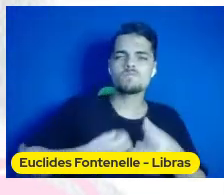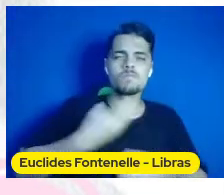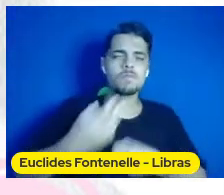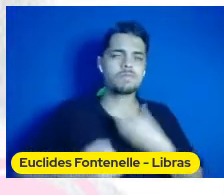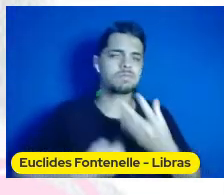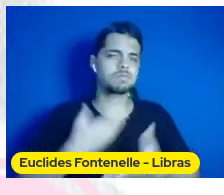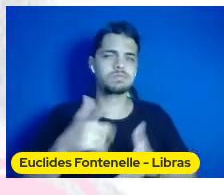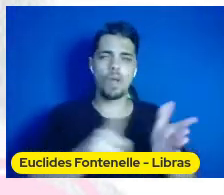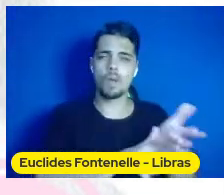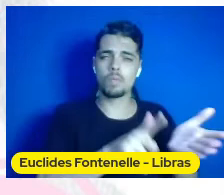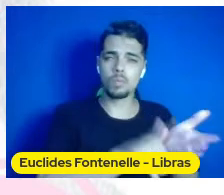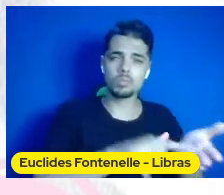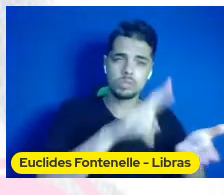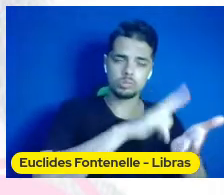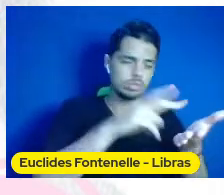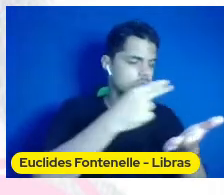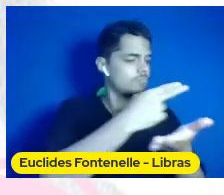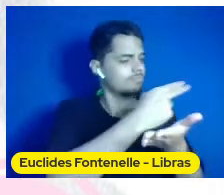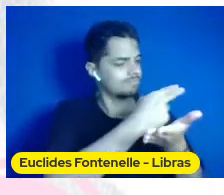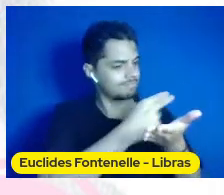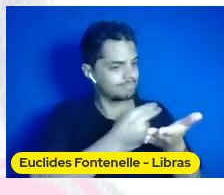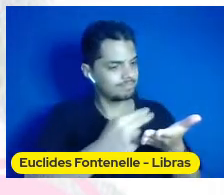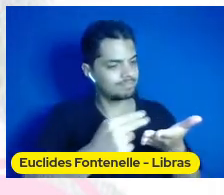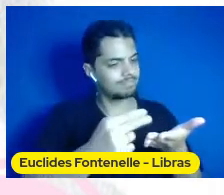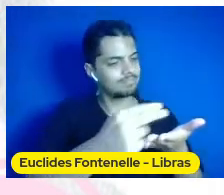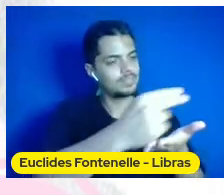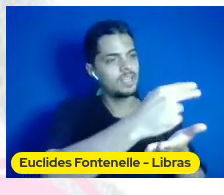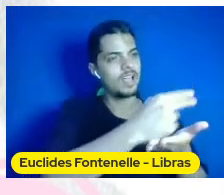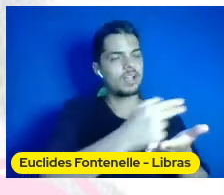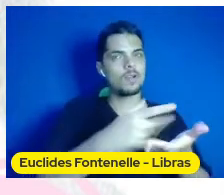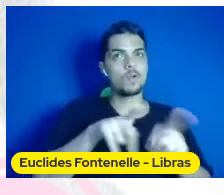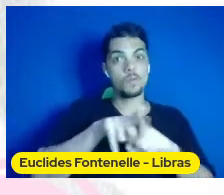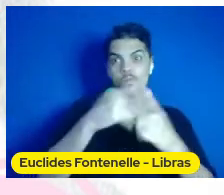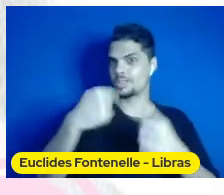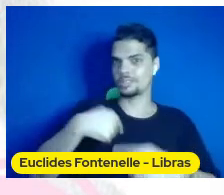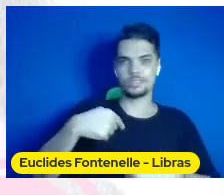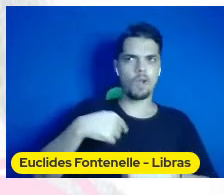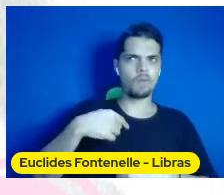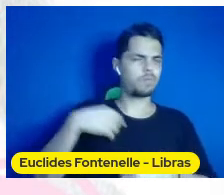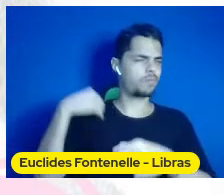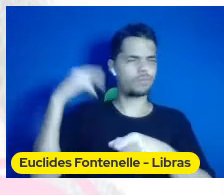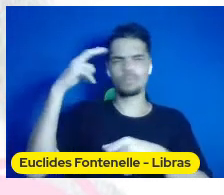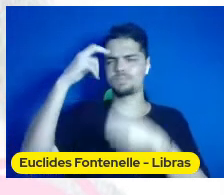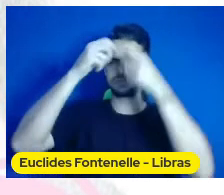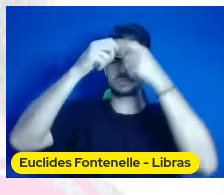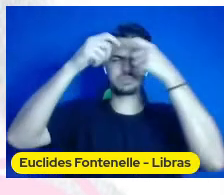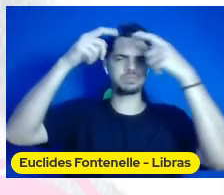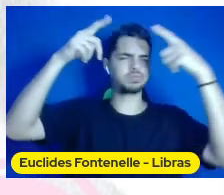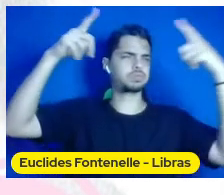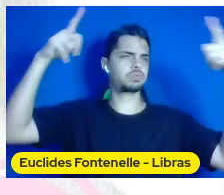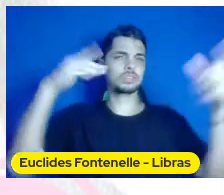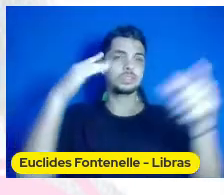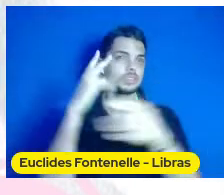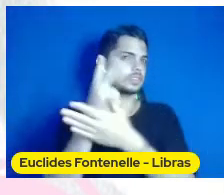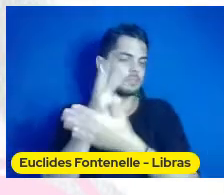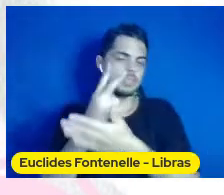eu fui muito além do papel, né? Na minha, como professores e alunos estão